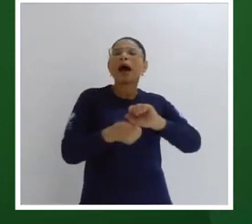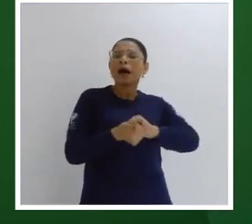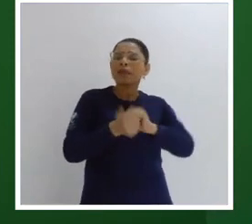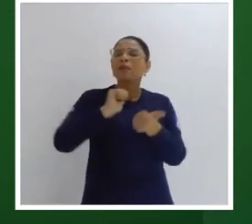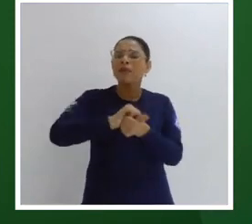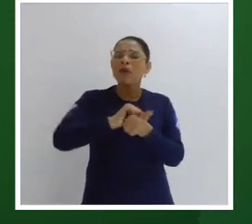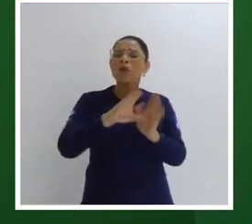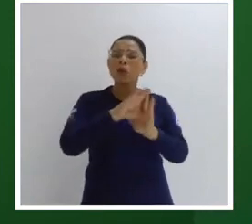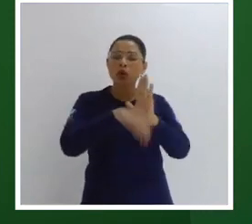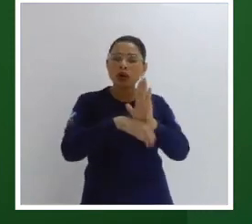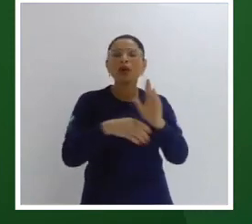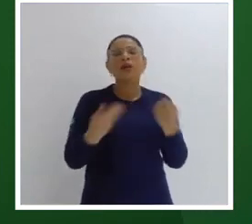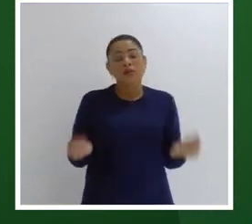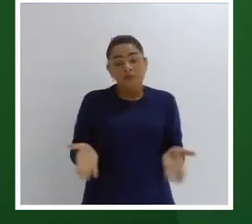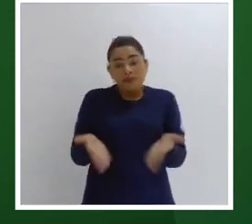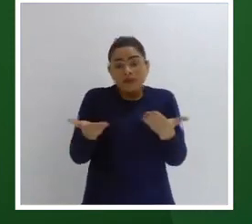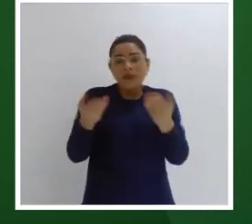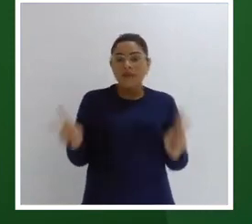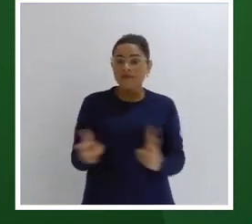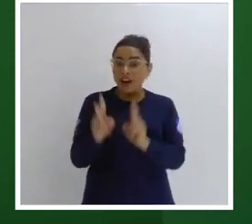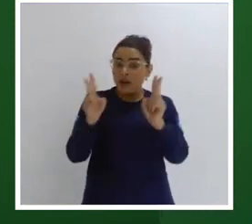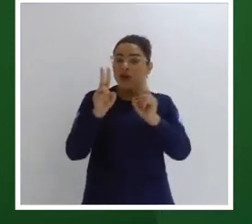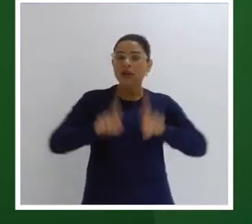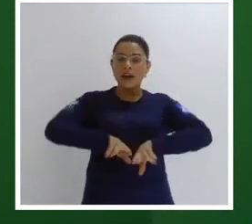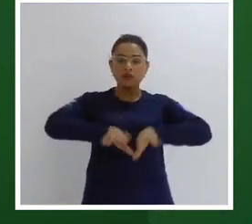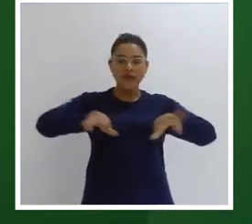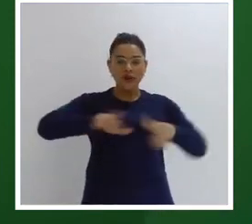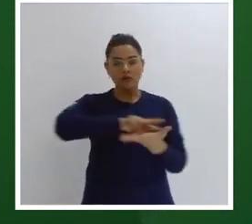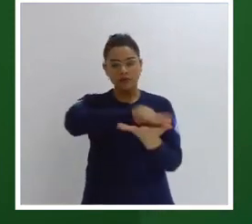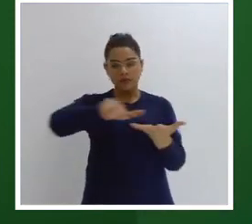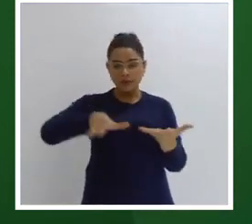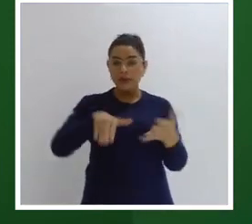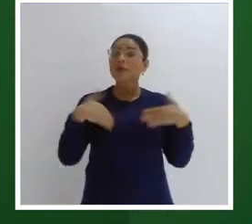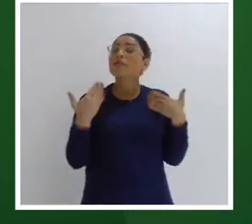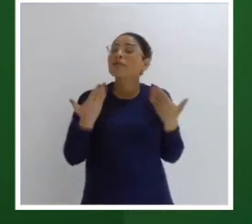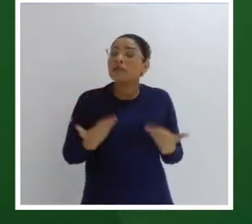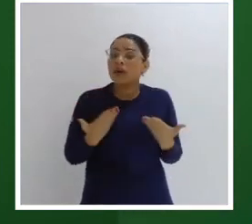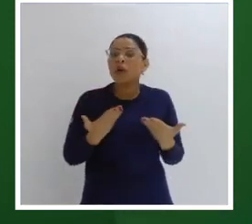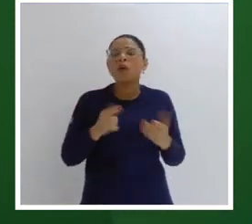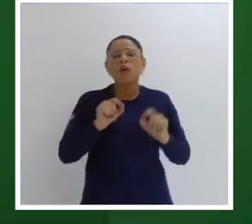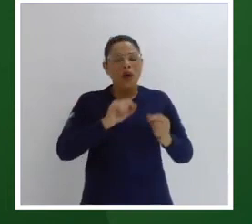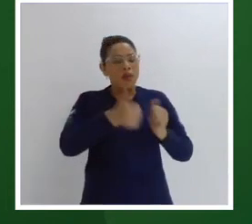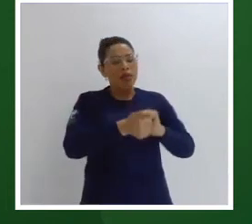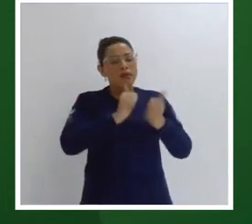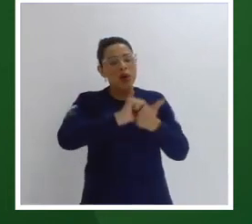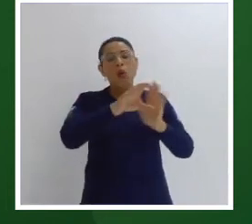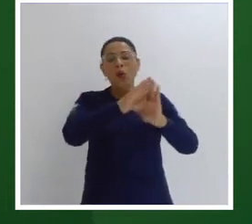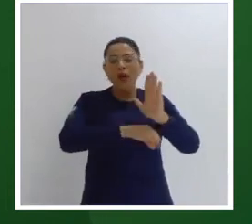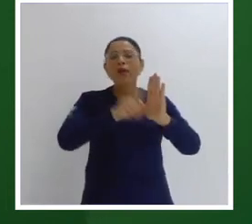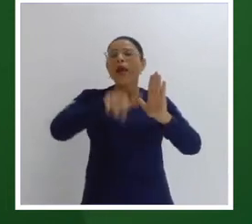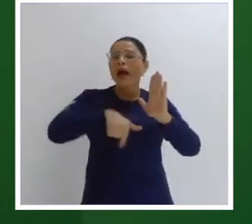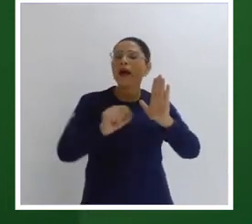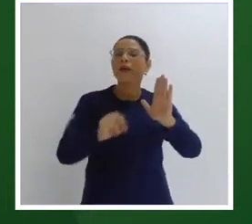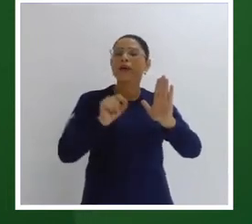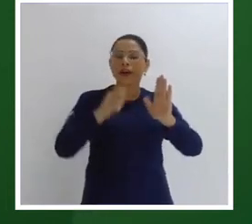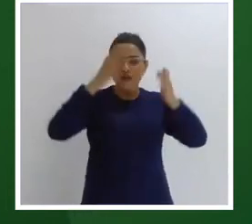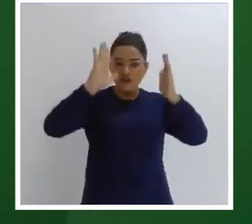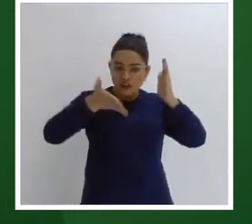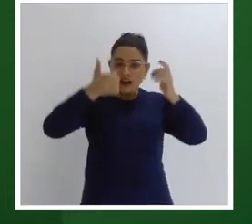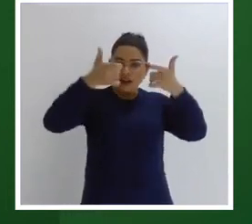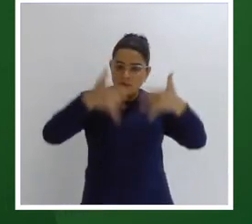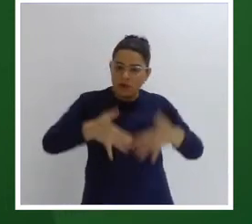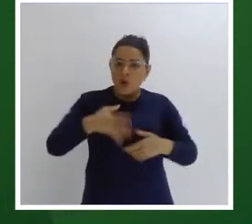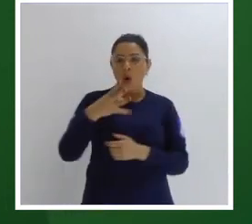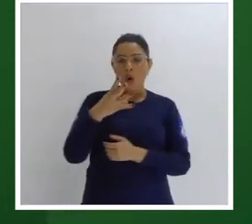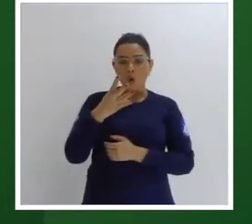da aprendizagem de modo a valorizar a diversidade então a questão da adaptação curricular já foi vendido aqui no quarto